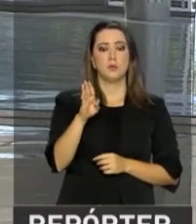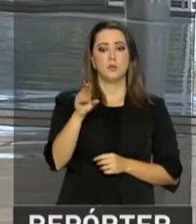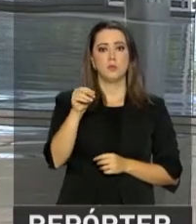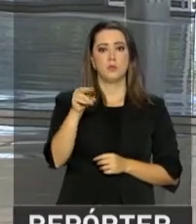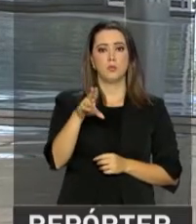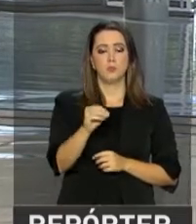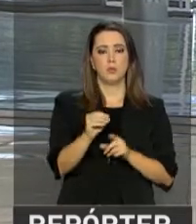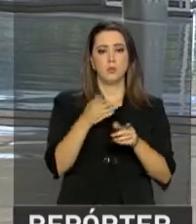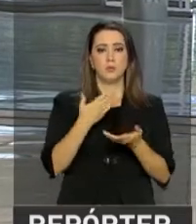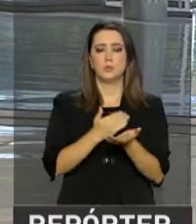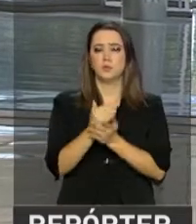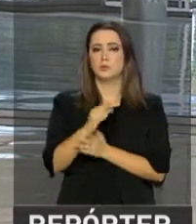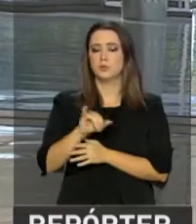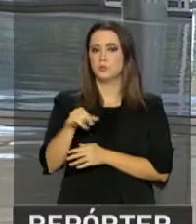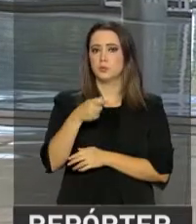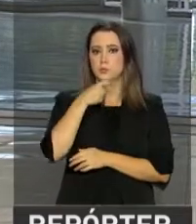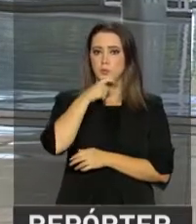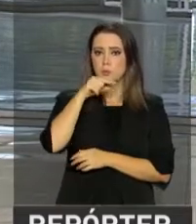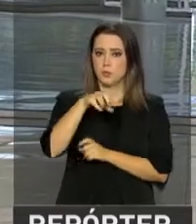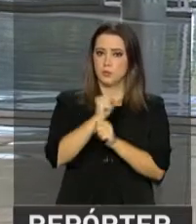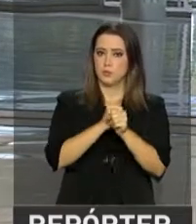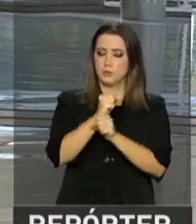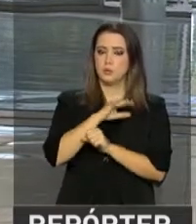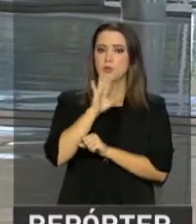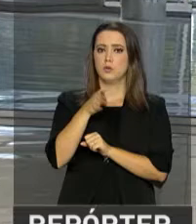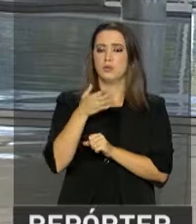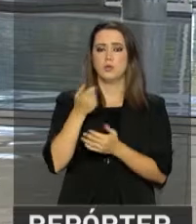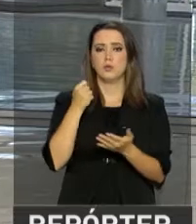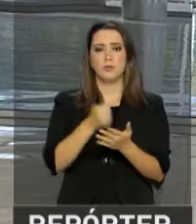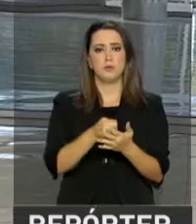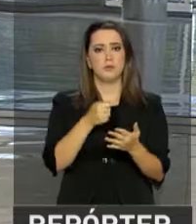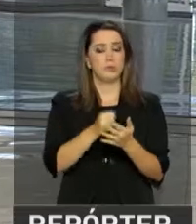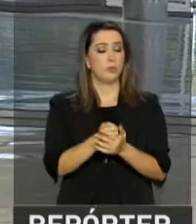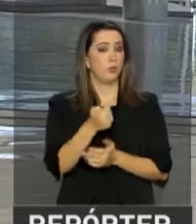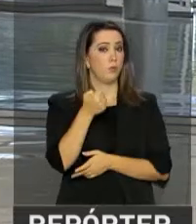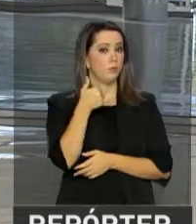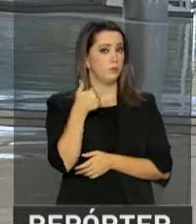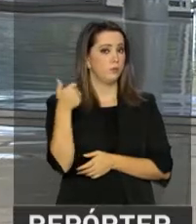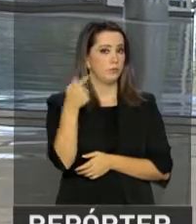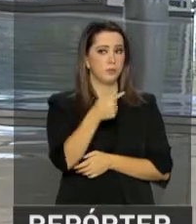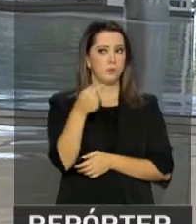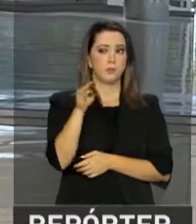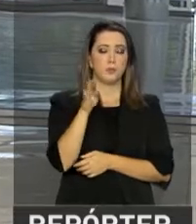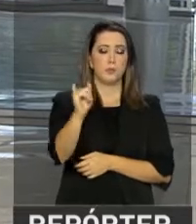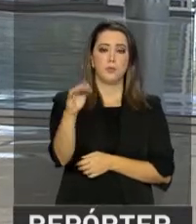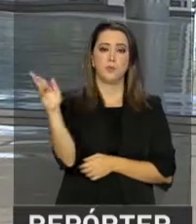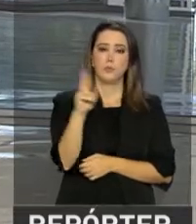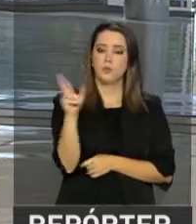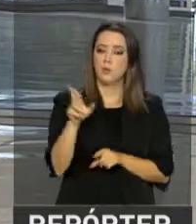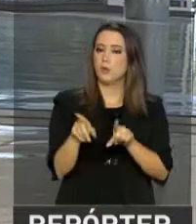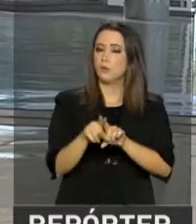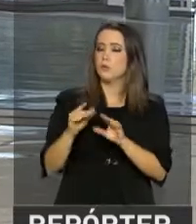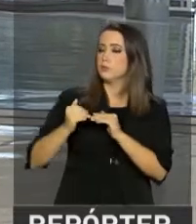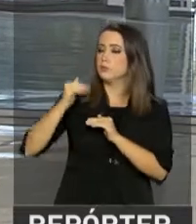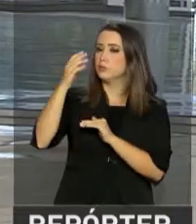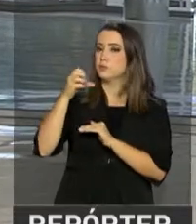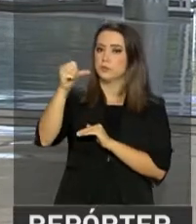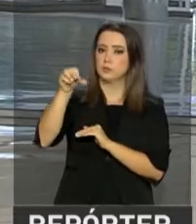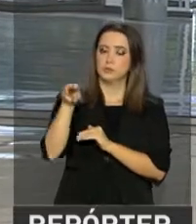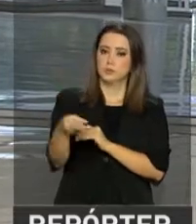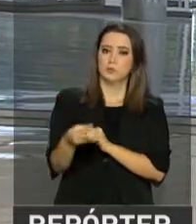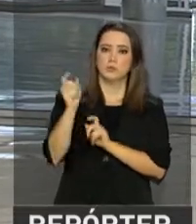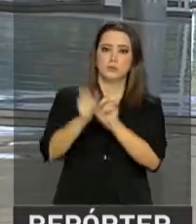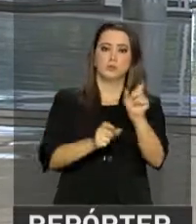a ser liberado no mês de julho deste ano e já foram pagos quase 7 bilhões de reais a mais de 9